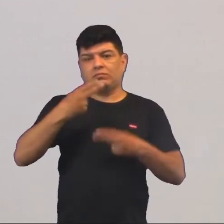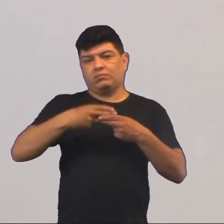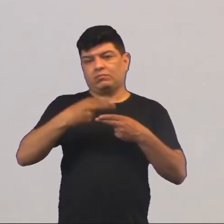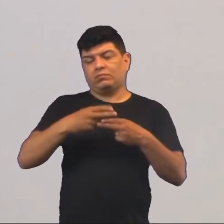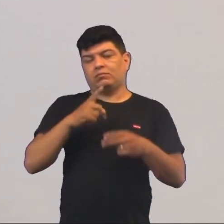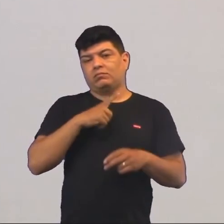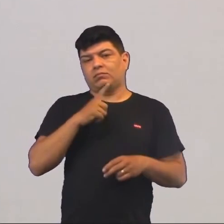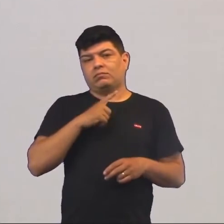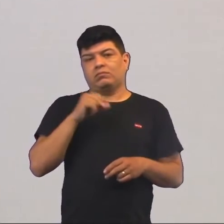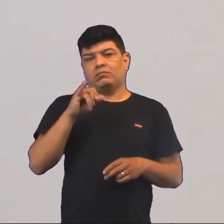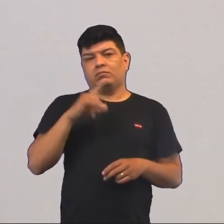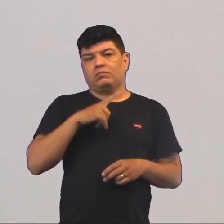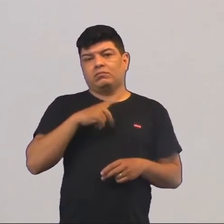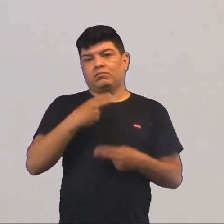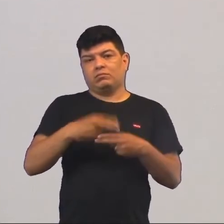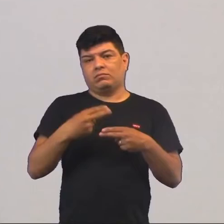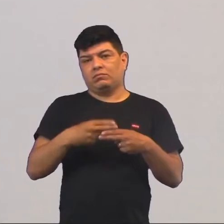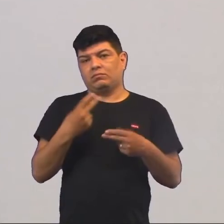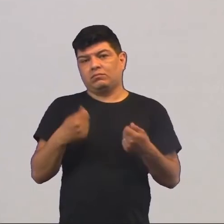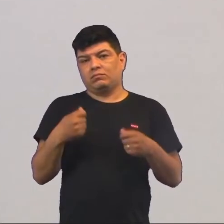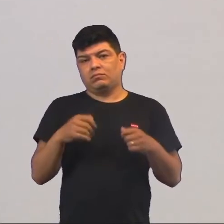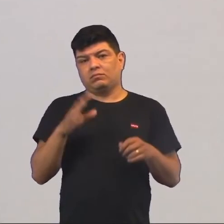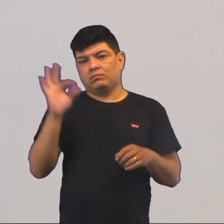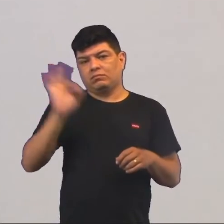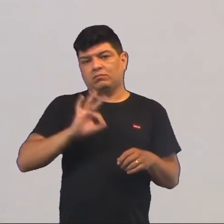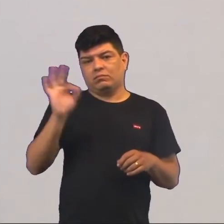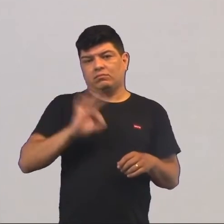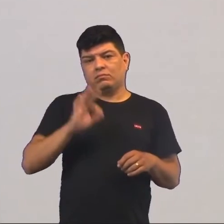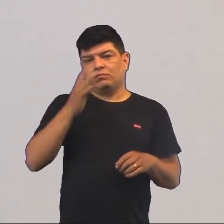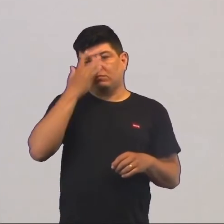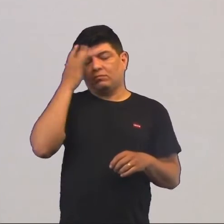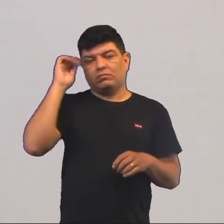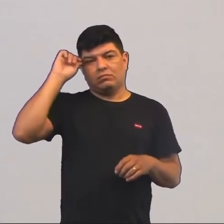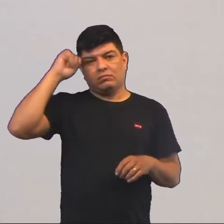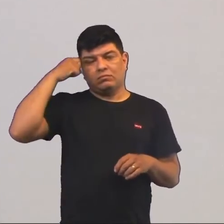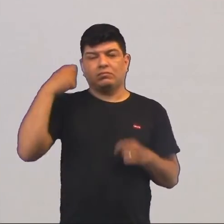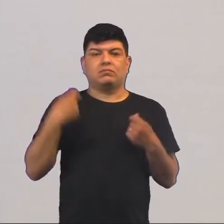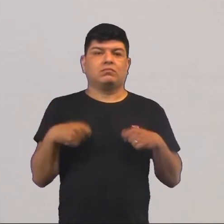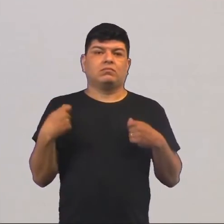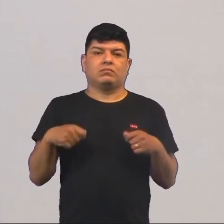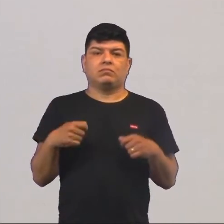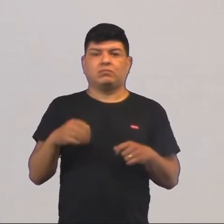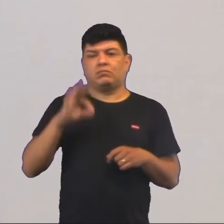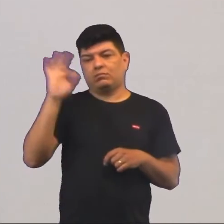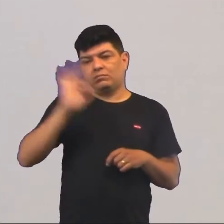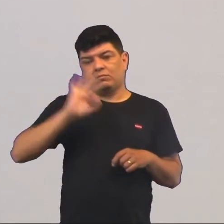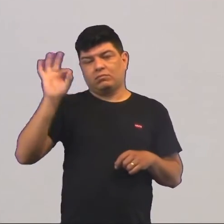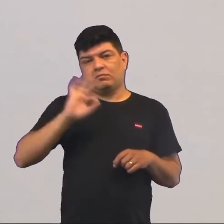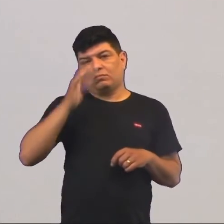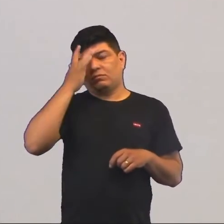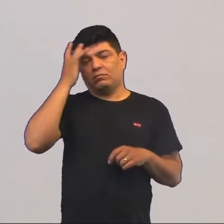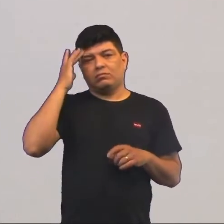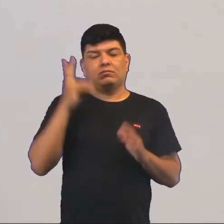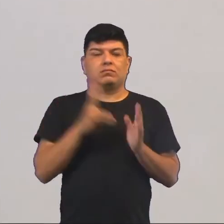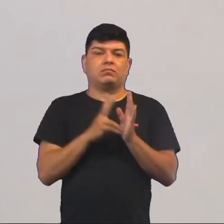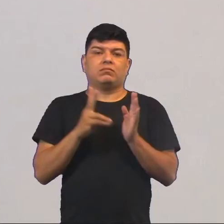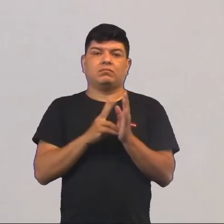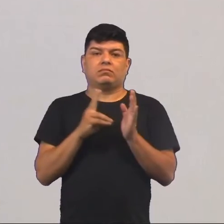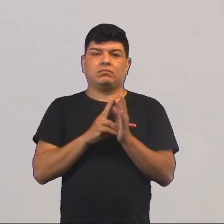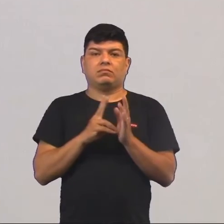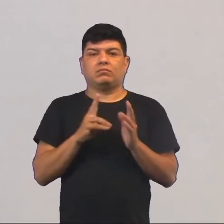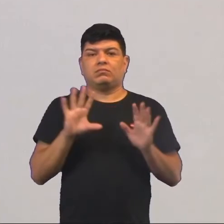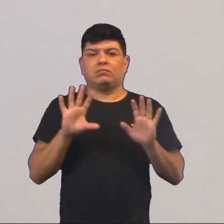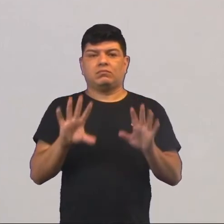novela, né? Se você tem uma novela, você tem que ter aí um percentual de pessoas negras, né? Você tem que ter um percentual aí de pessoas indígenas,